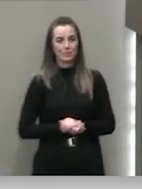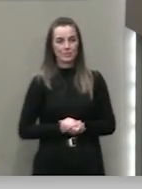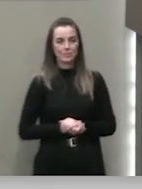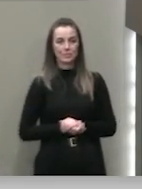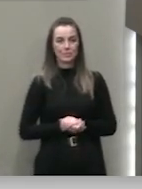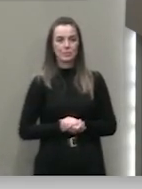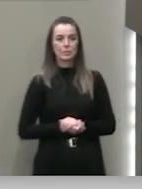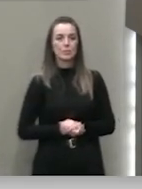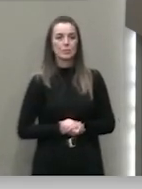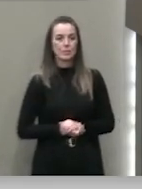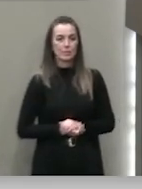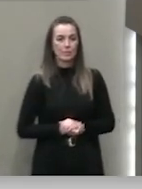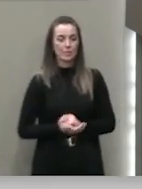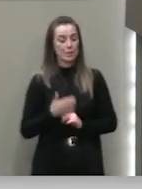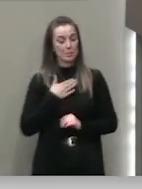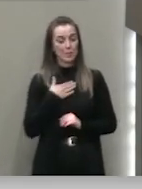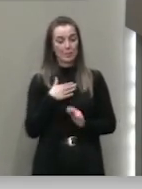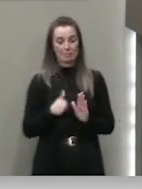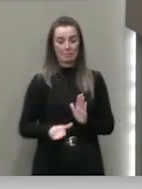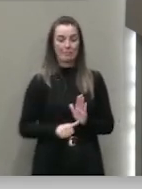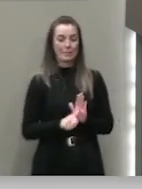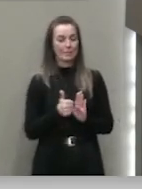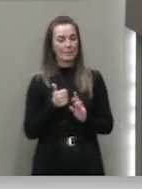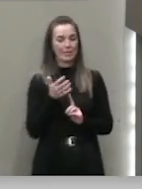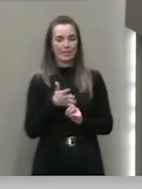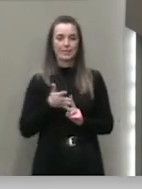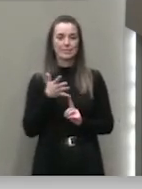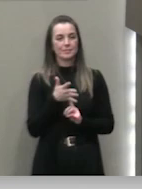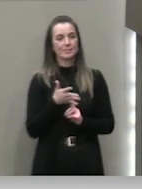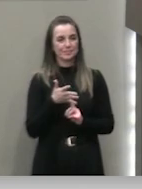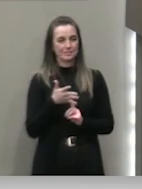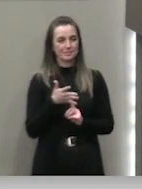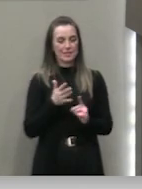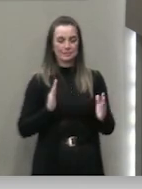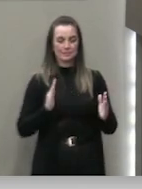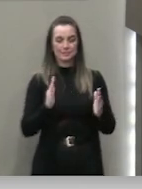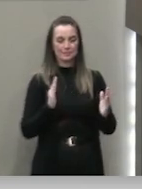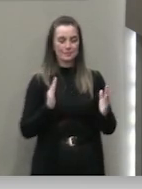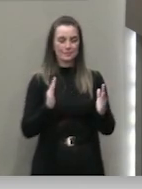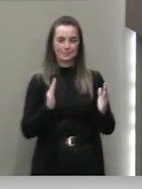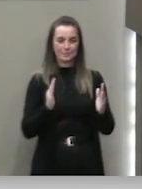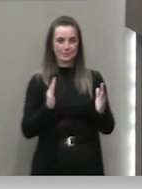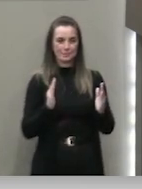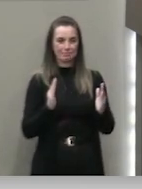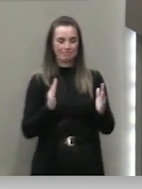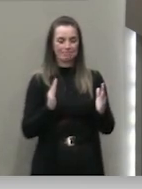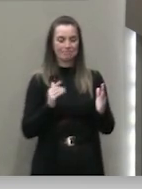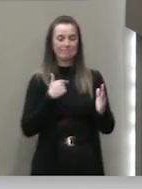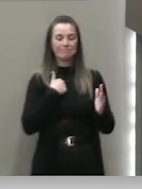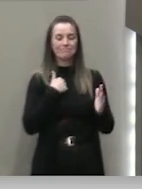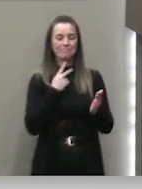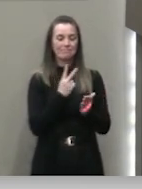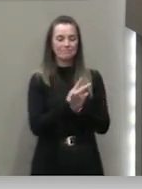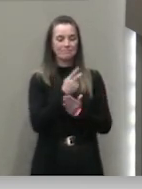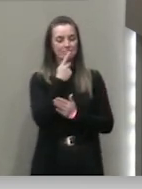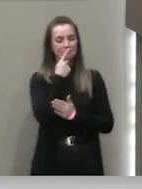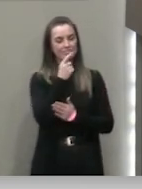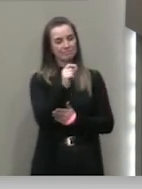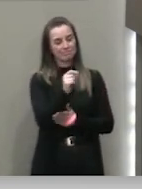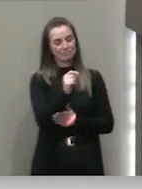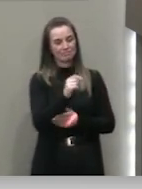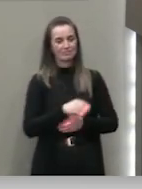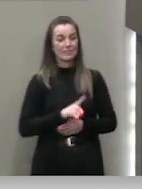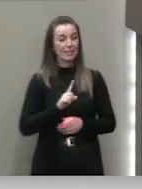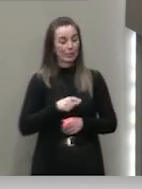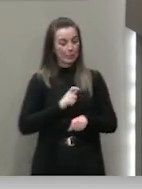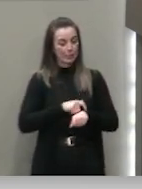Meu primeiro grande expediente desta legislatura. Sempre digo que o grande expediente sempre é um momento de